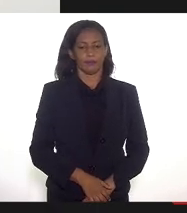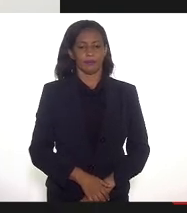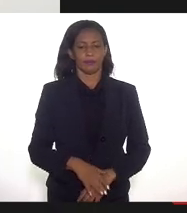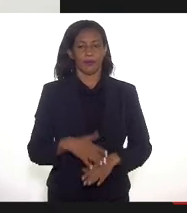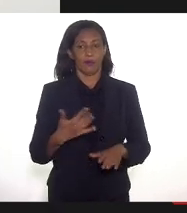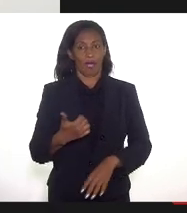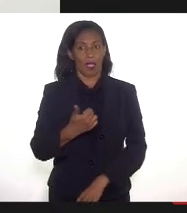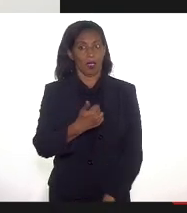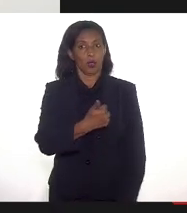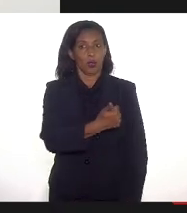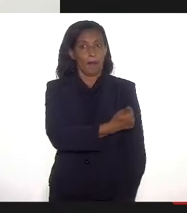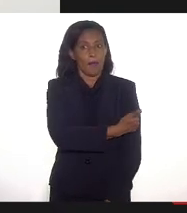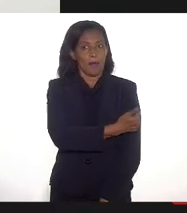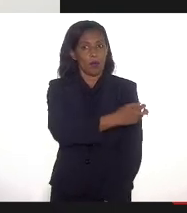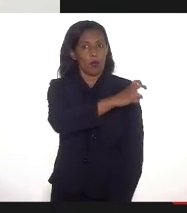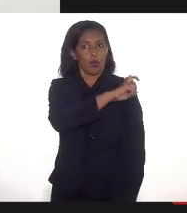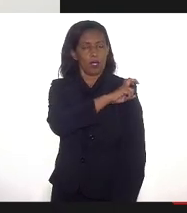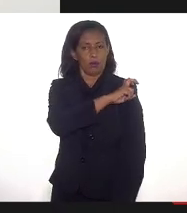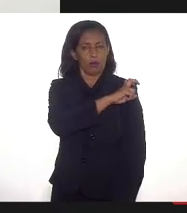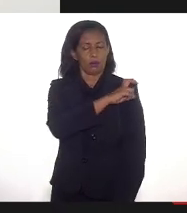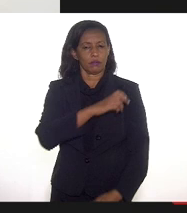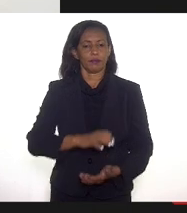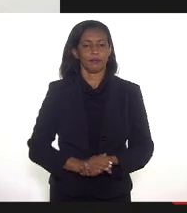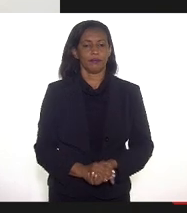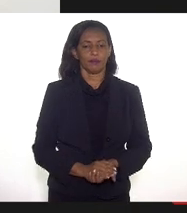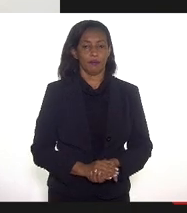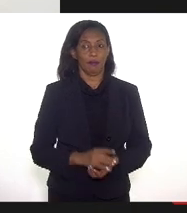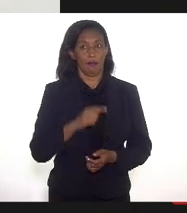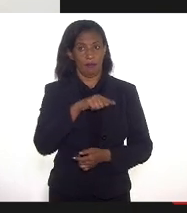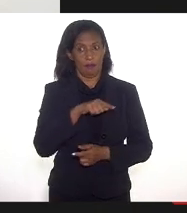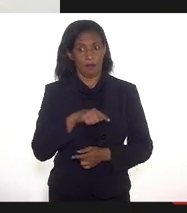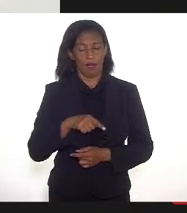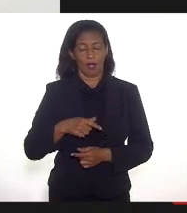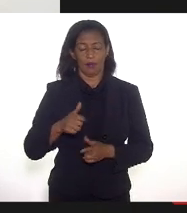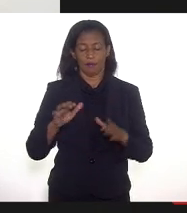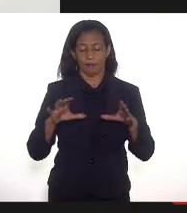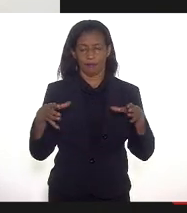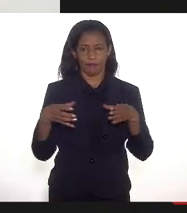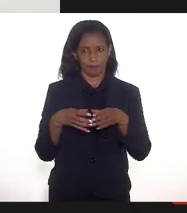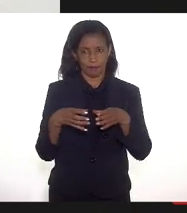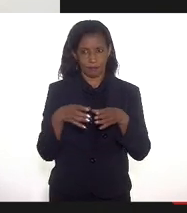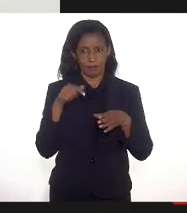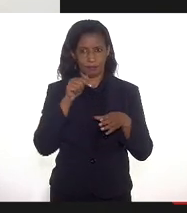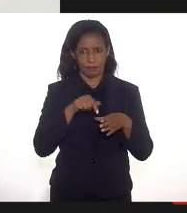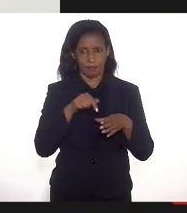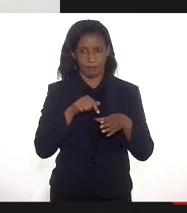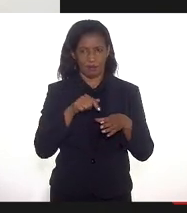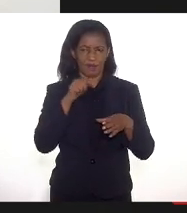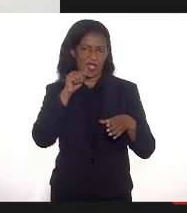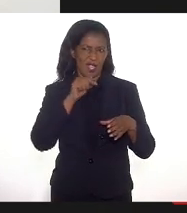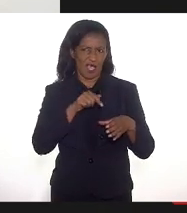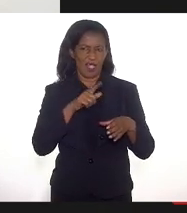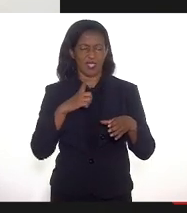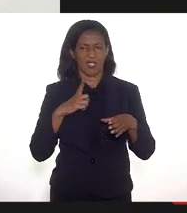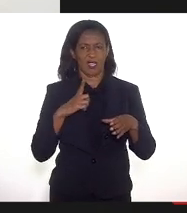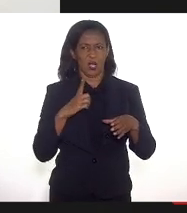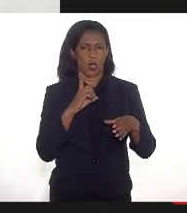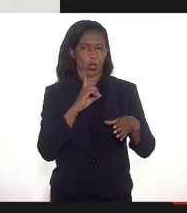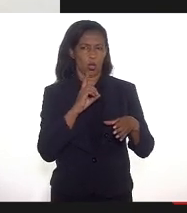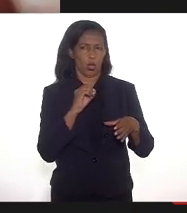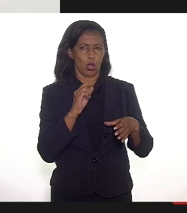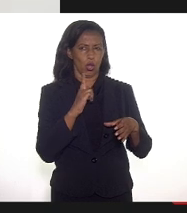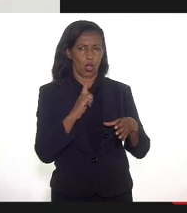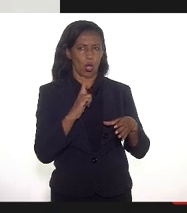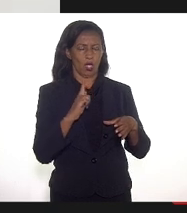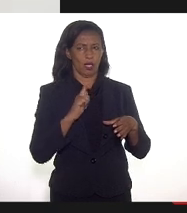vai do primeiro ano até o quinto ano. Nesse, a unidade usou um blog, né, que internamente